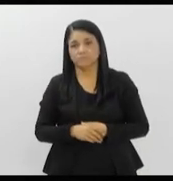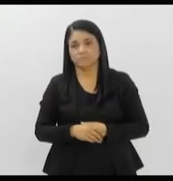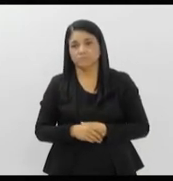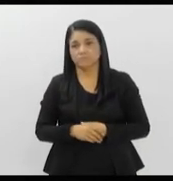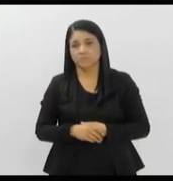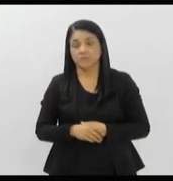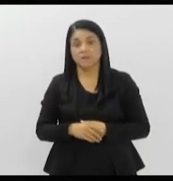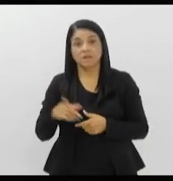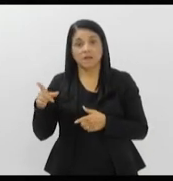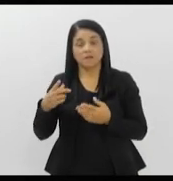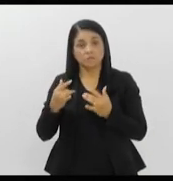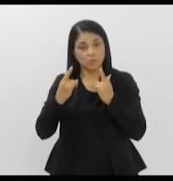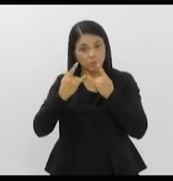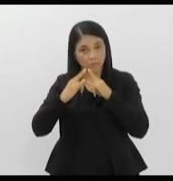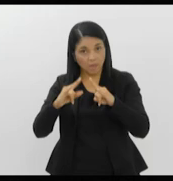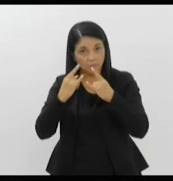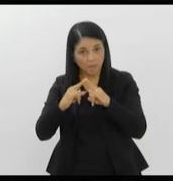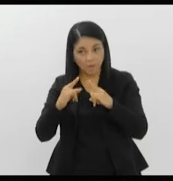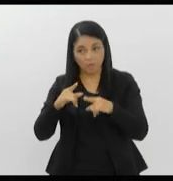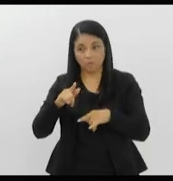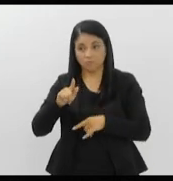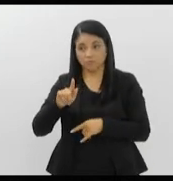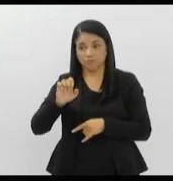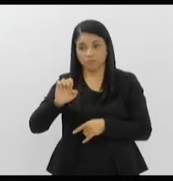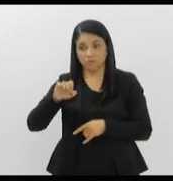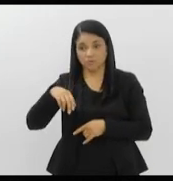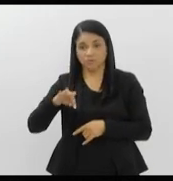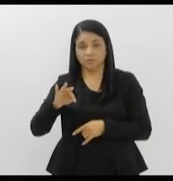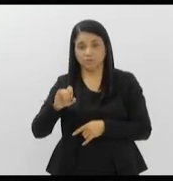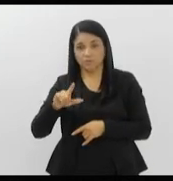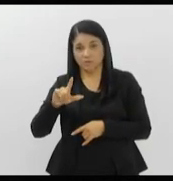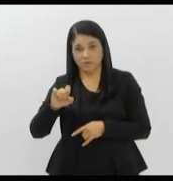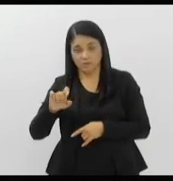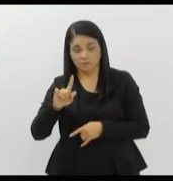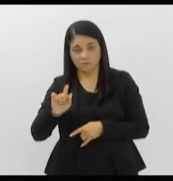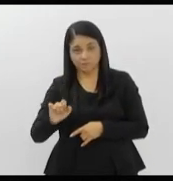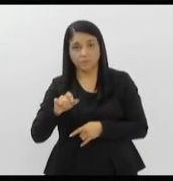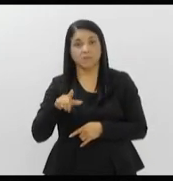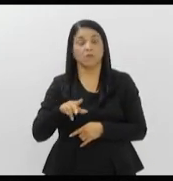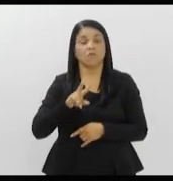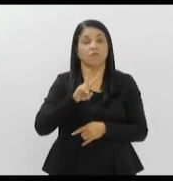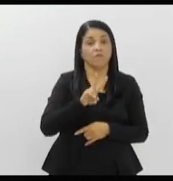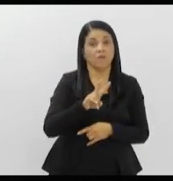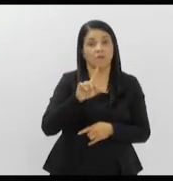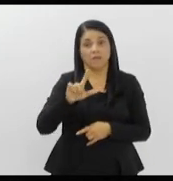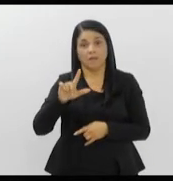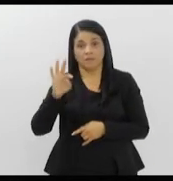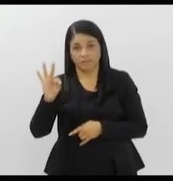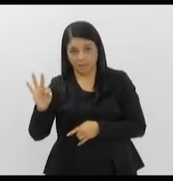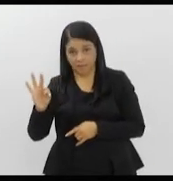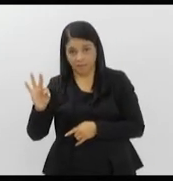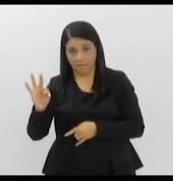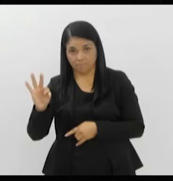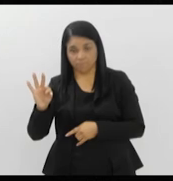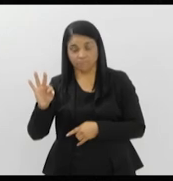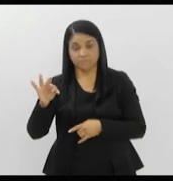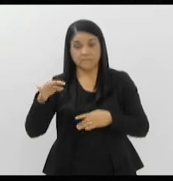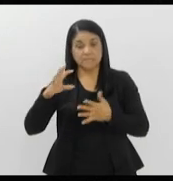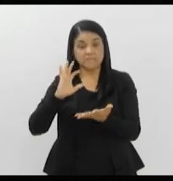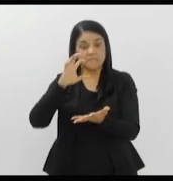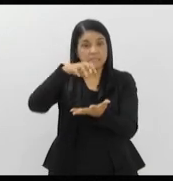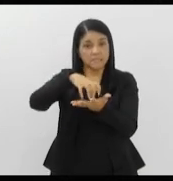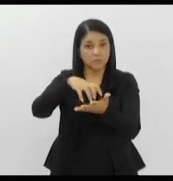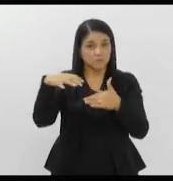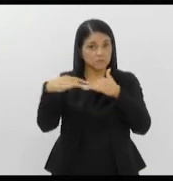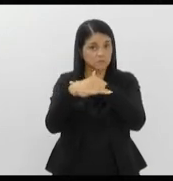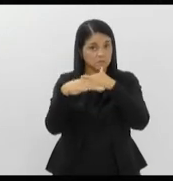Lá no terminal Gentileza, chega o VLT, que corta todo o centro da cidade